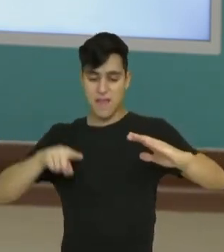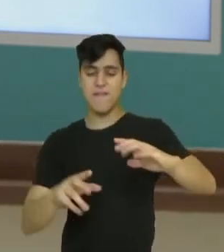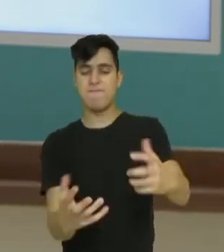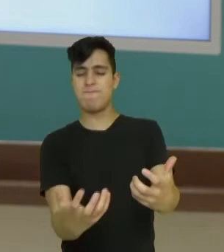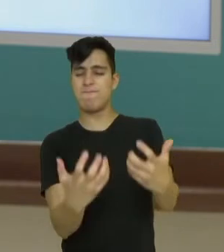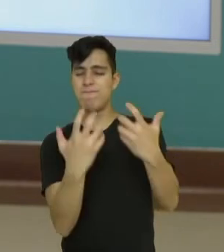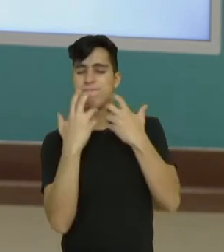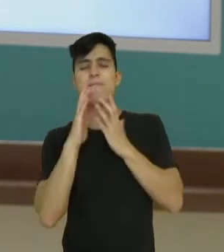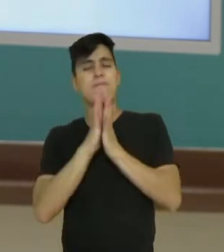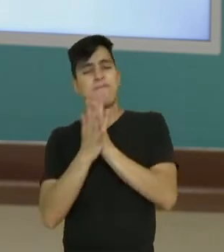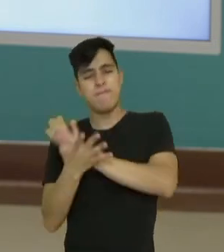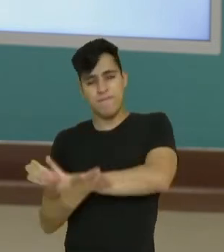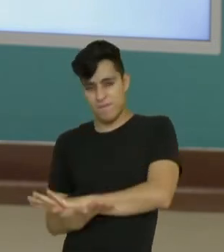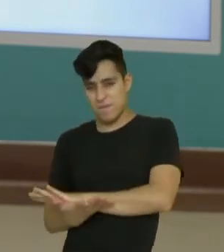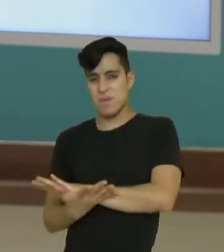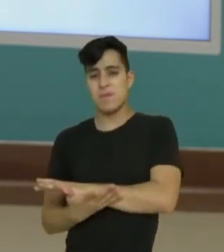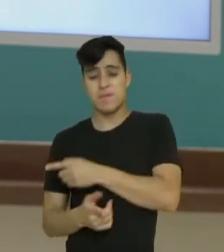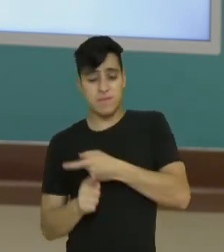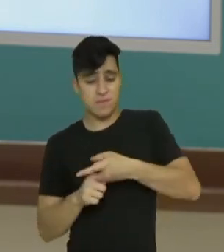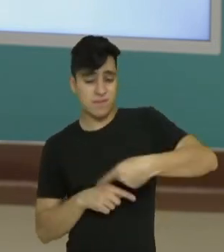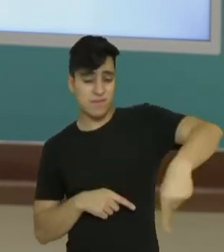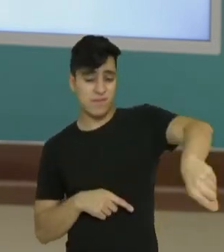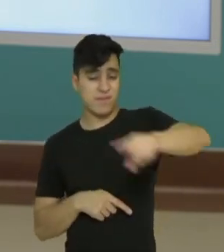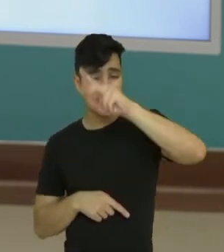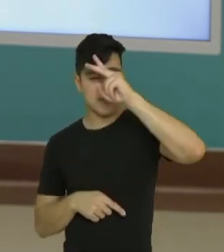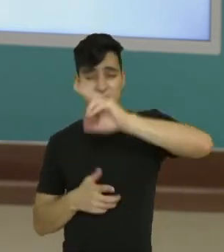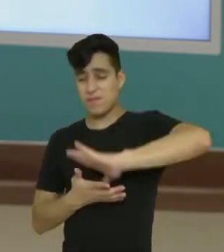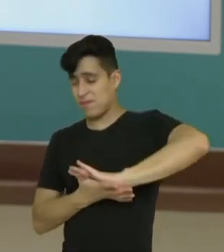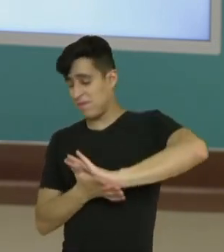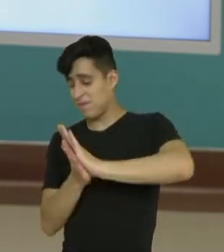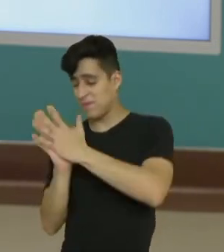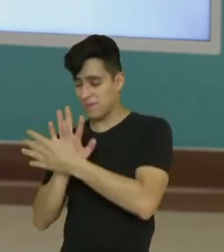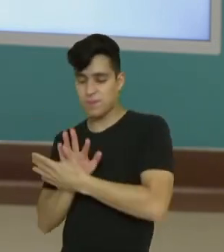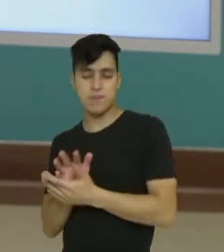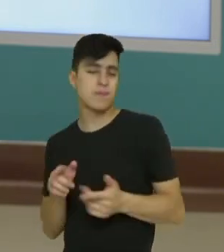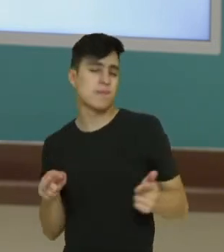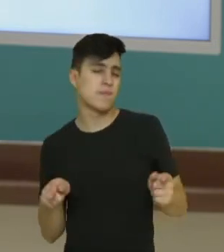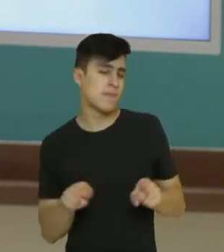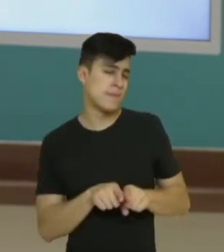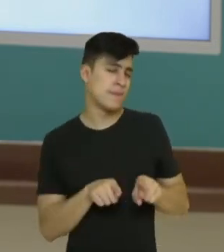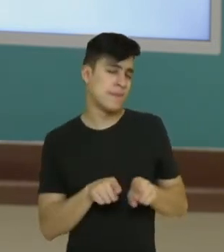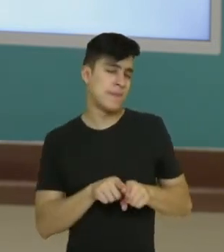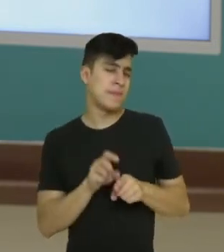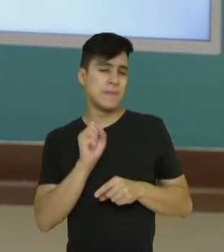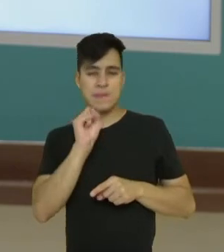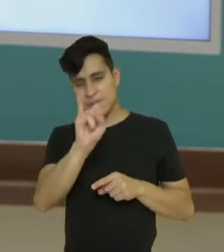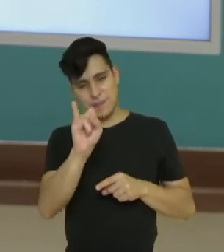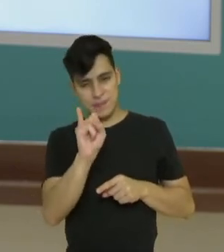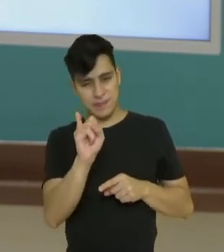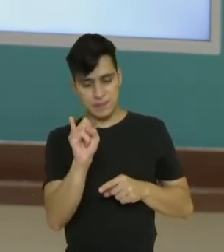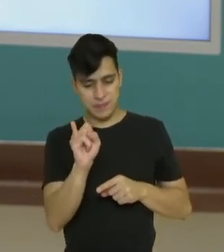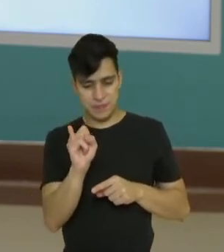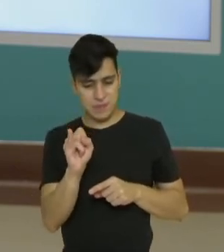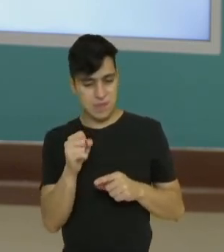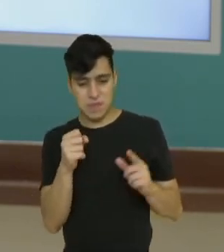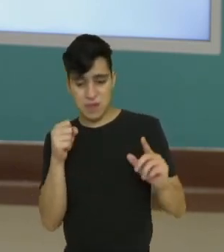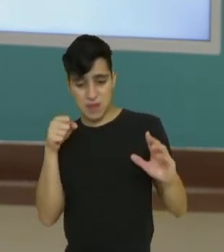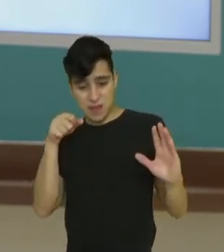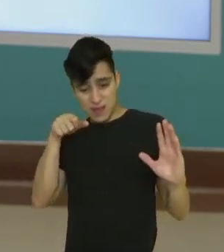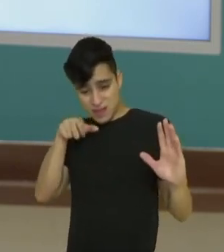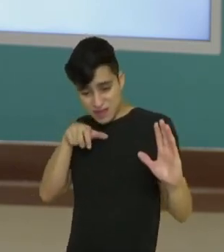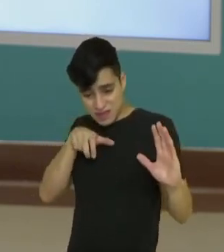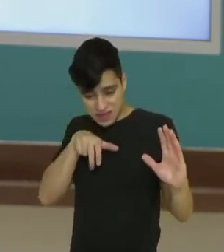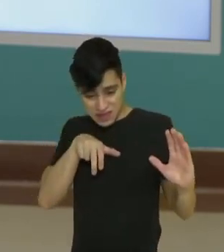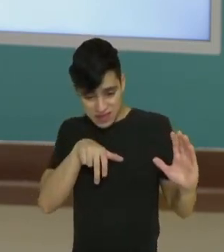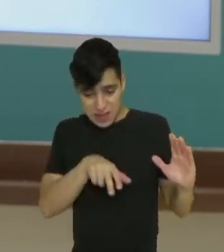a pressão do nosso planeta exerce sobre eles. Além do mais, se eu tivesse que descer num equipamento desse para